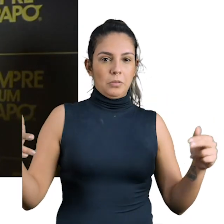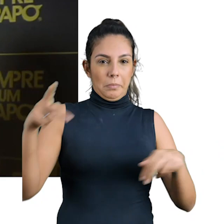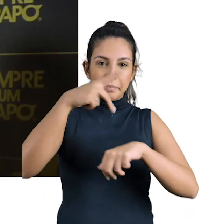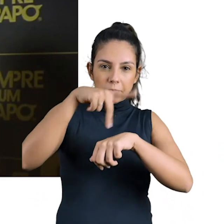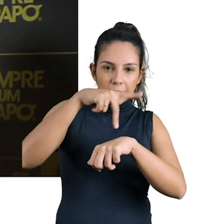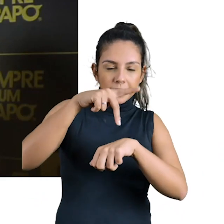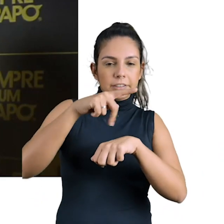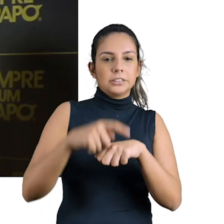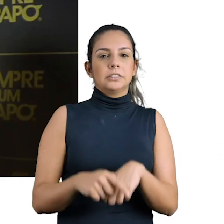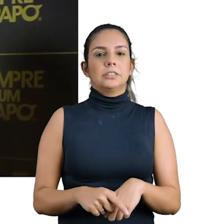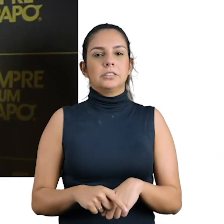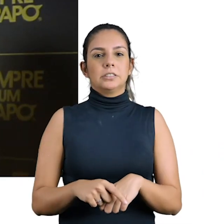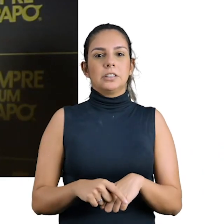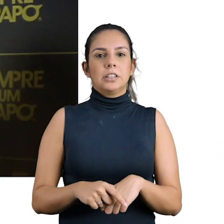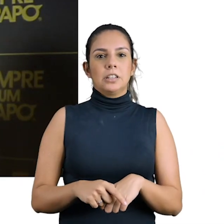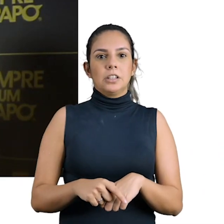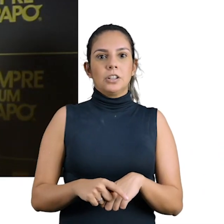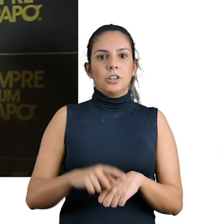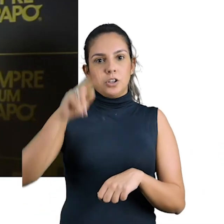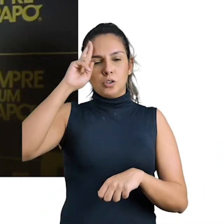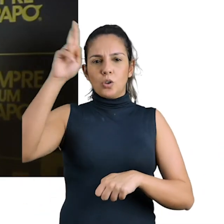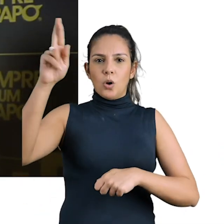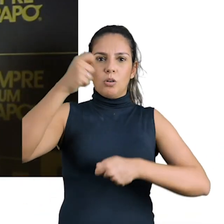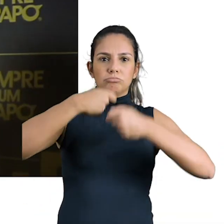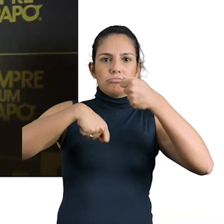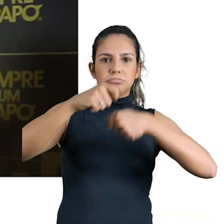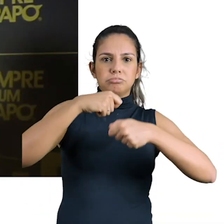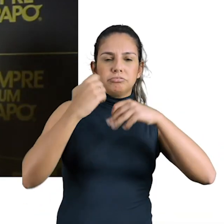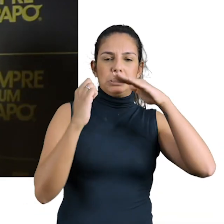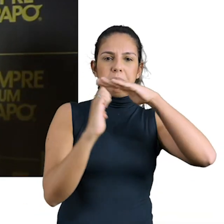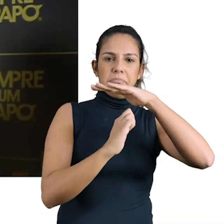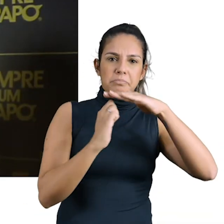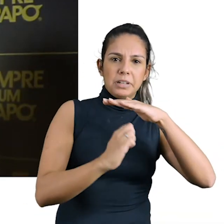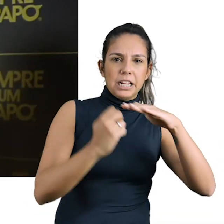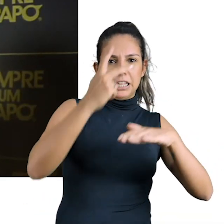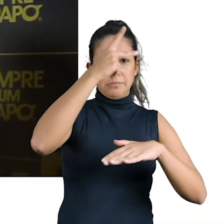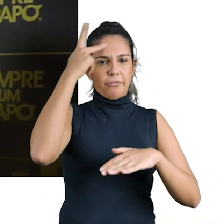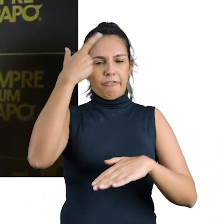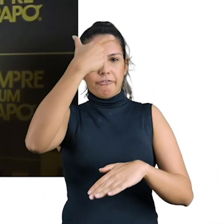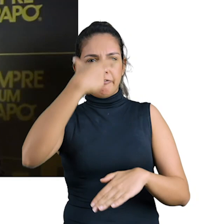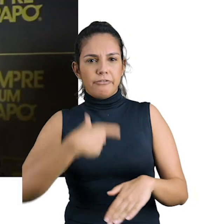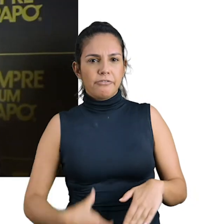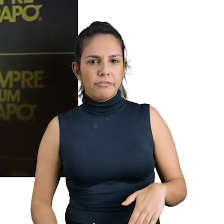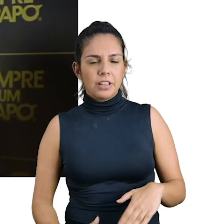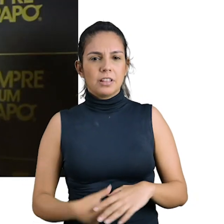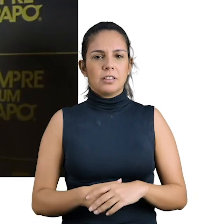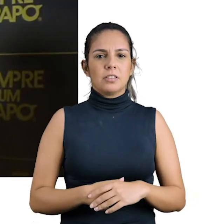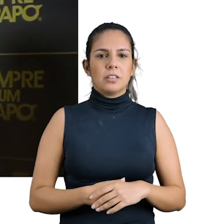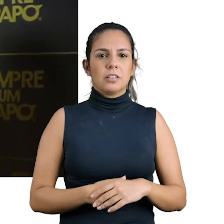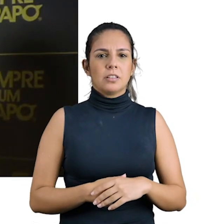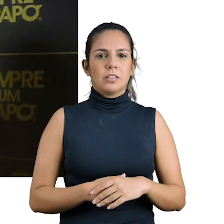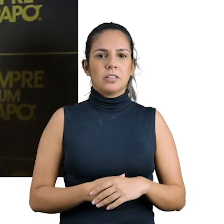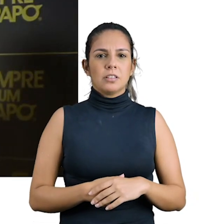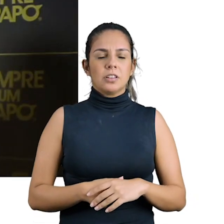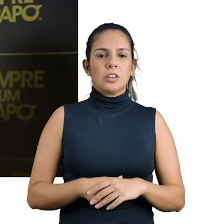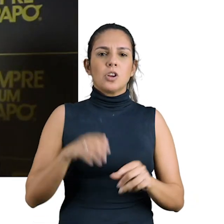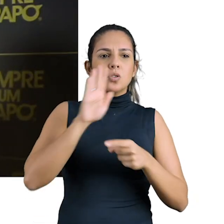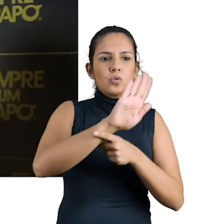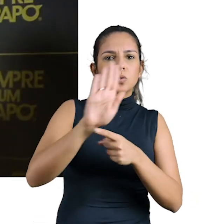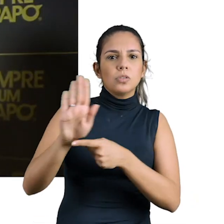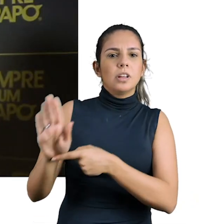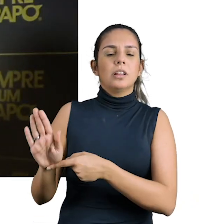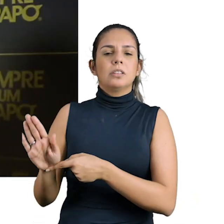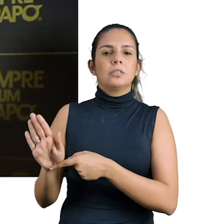as áreas do país, né? Empresários, instituições, entidades, pessoas físicas, entrando